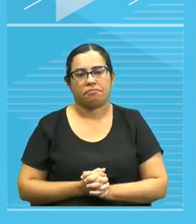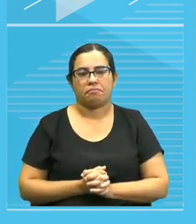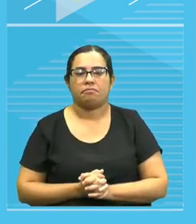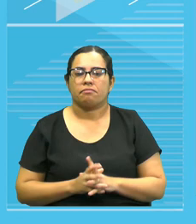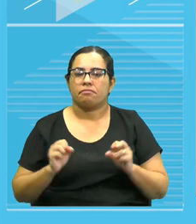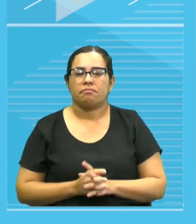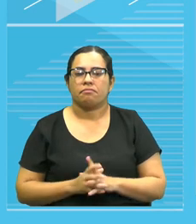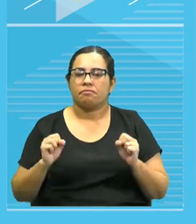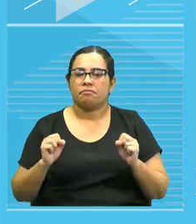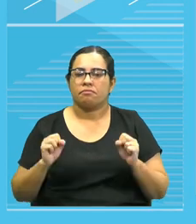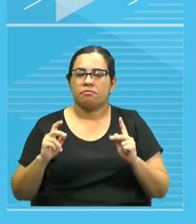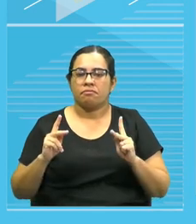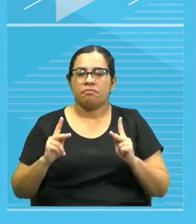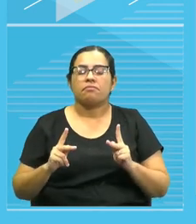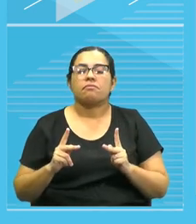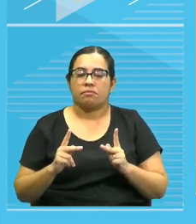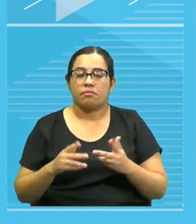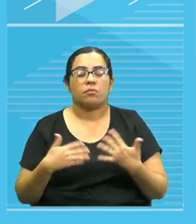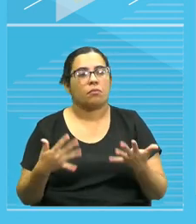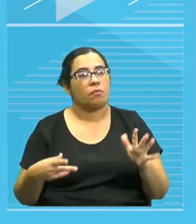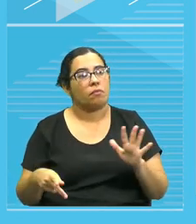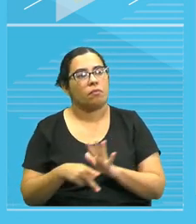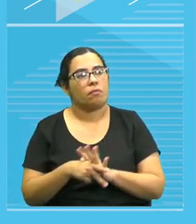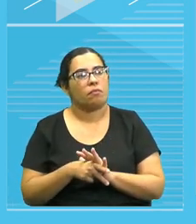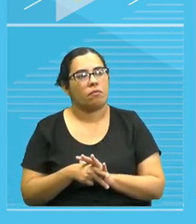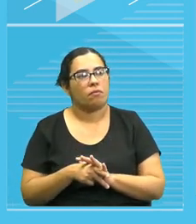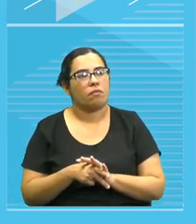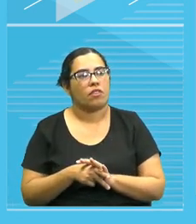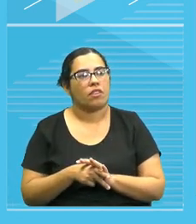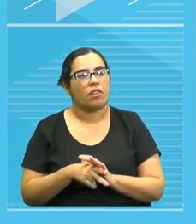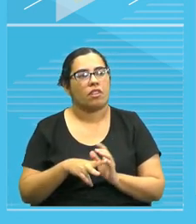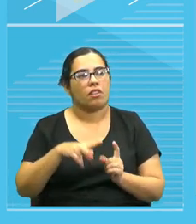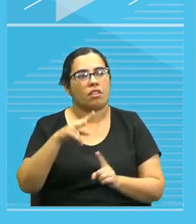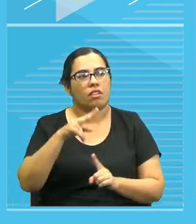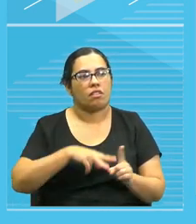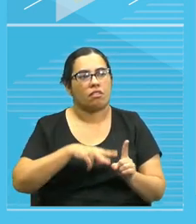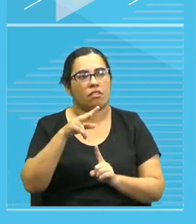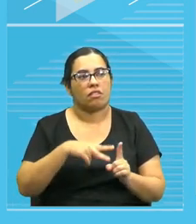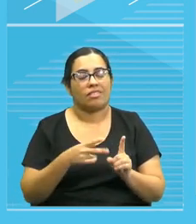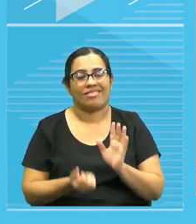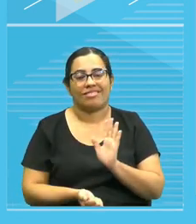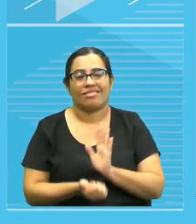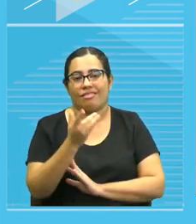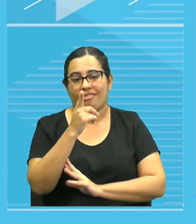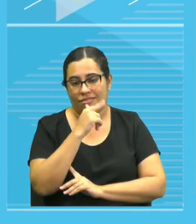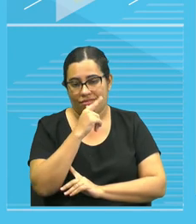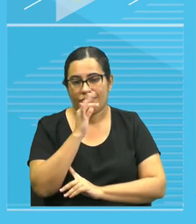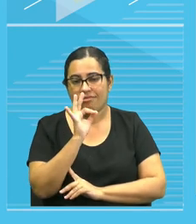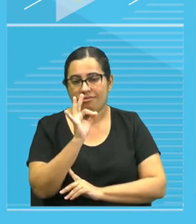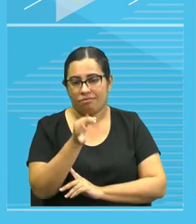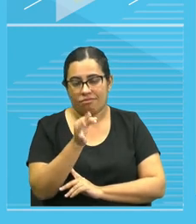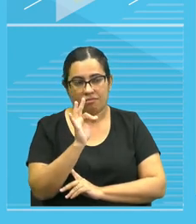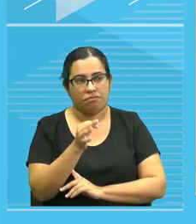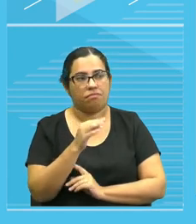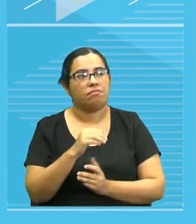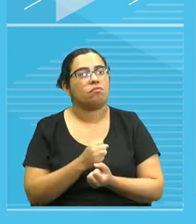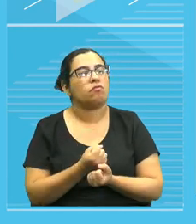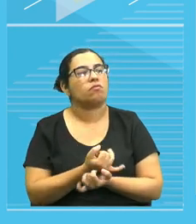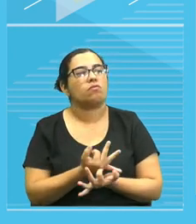show que é o caso da entalpia da formação da água o valor menos